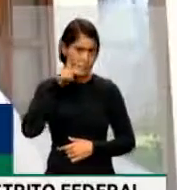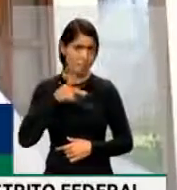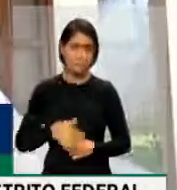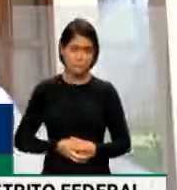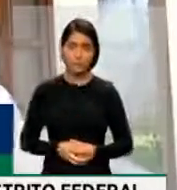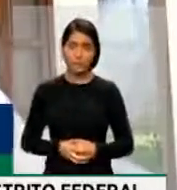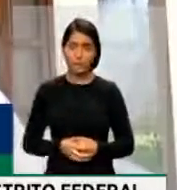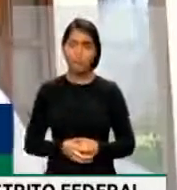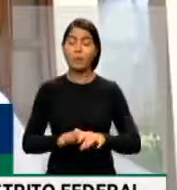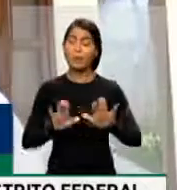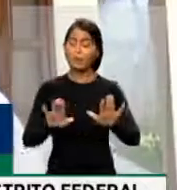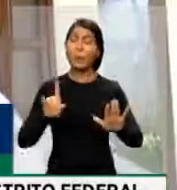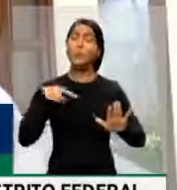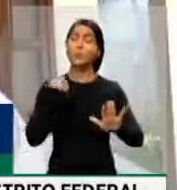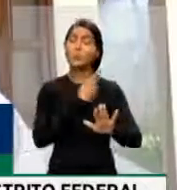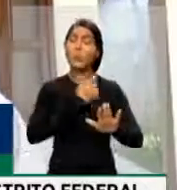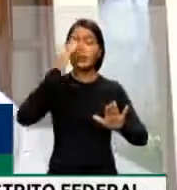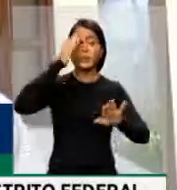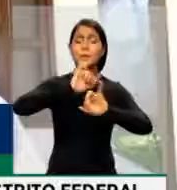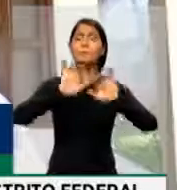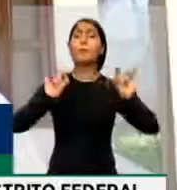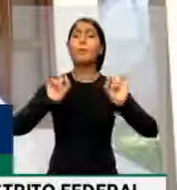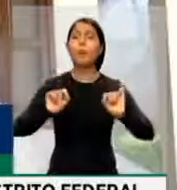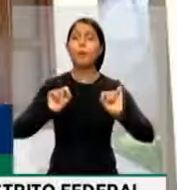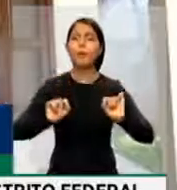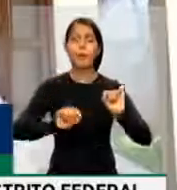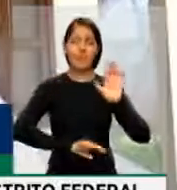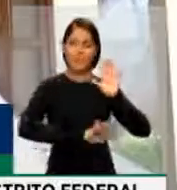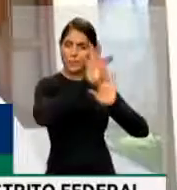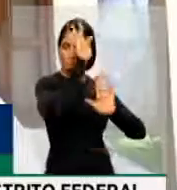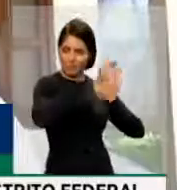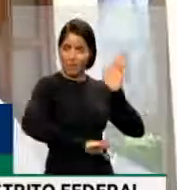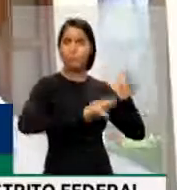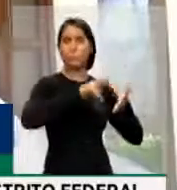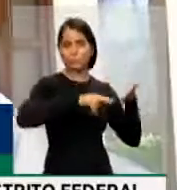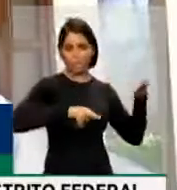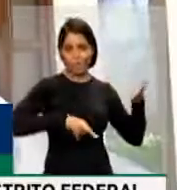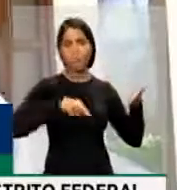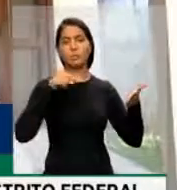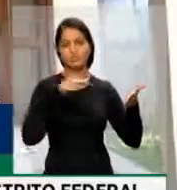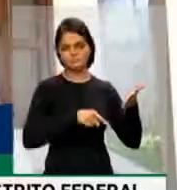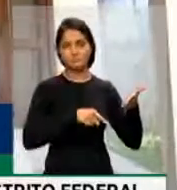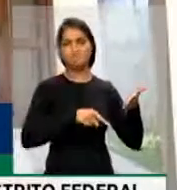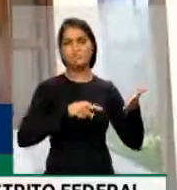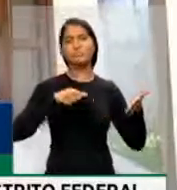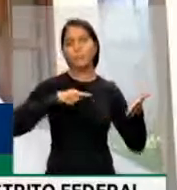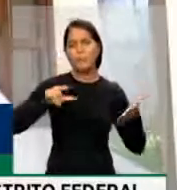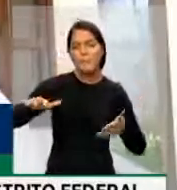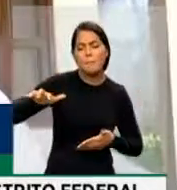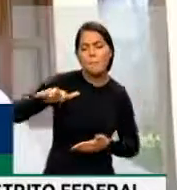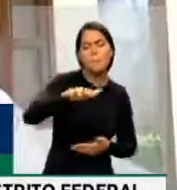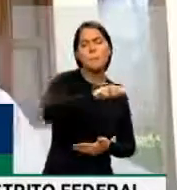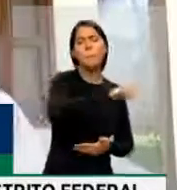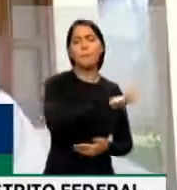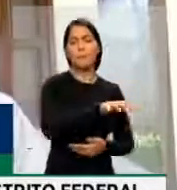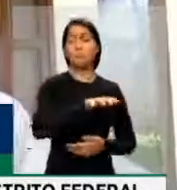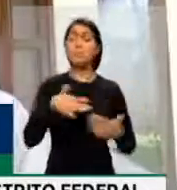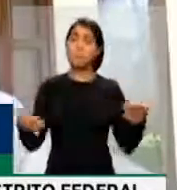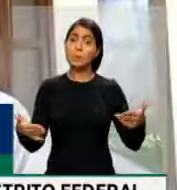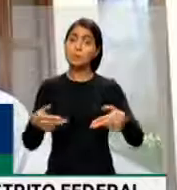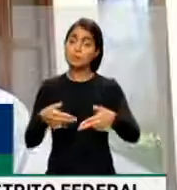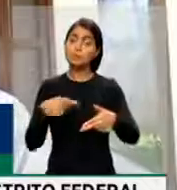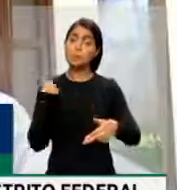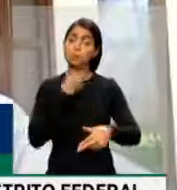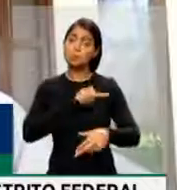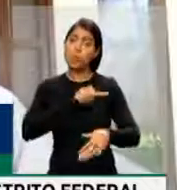nós entendemos que o texto, como ficou da relatoria do deputado Luiz Miranda, contempla os ex-territórios, então, por isso,